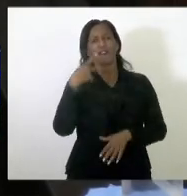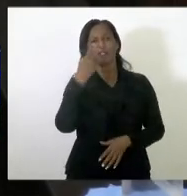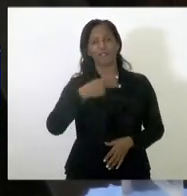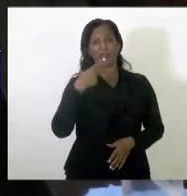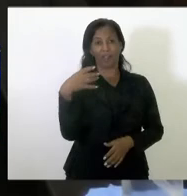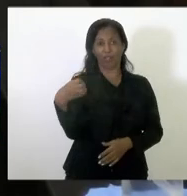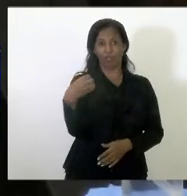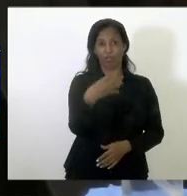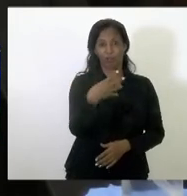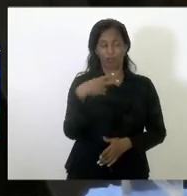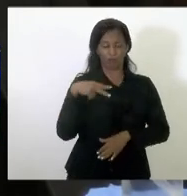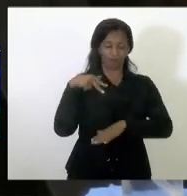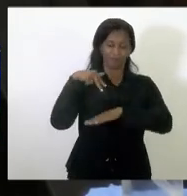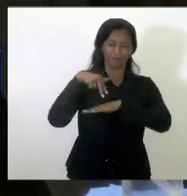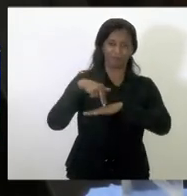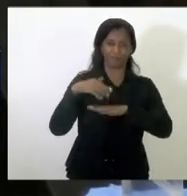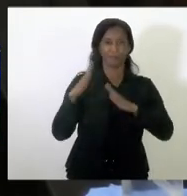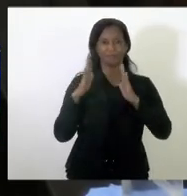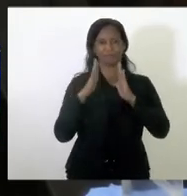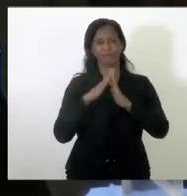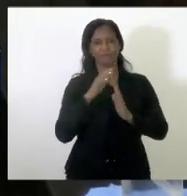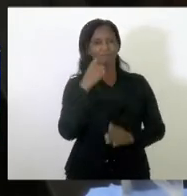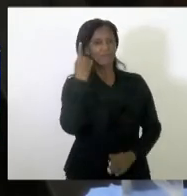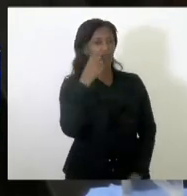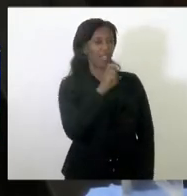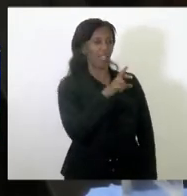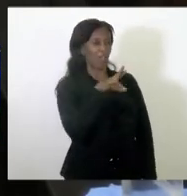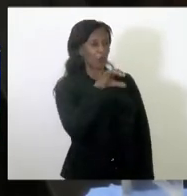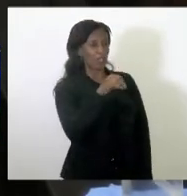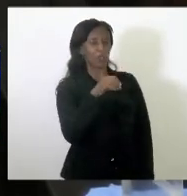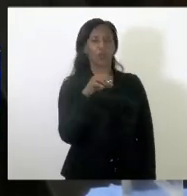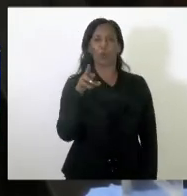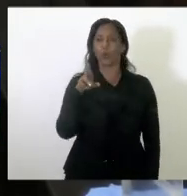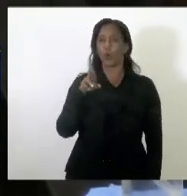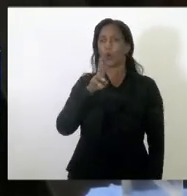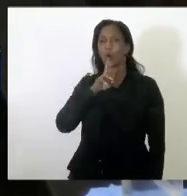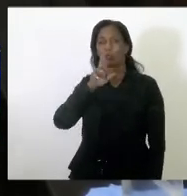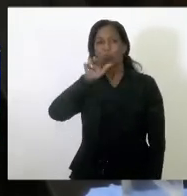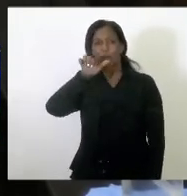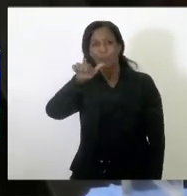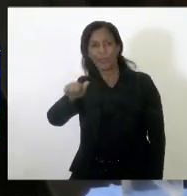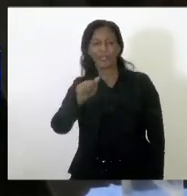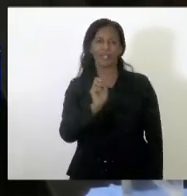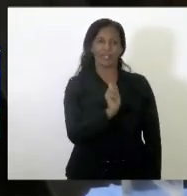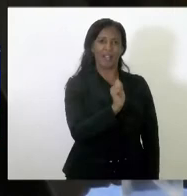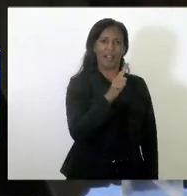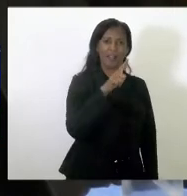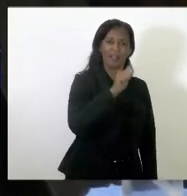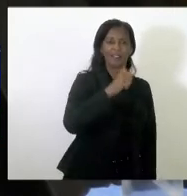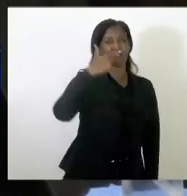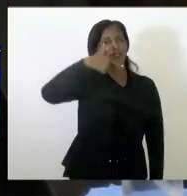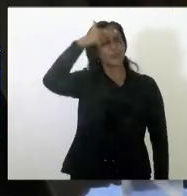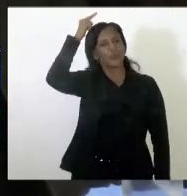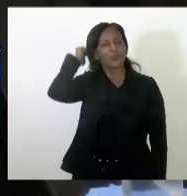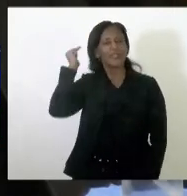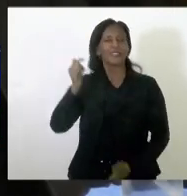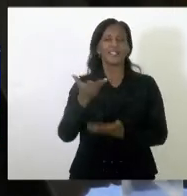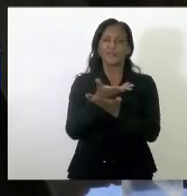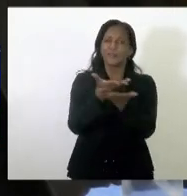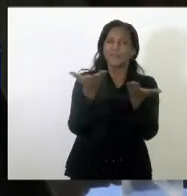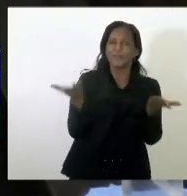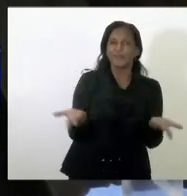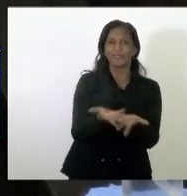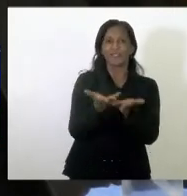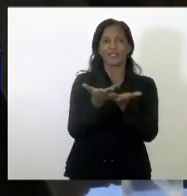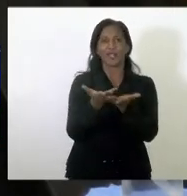neste novo plenário. Deputado Eurico Júnior, deputado Rodrigo Amorim, aqui presente, deputado Alan Passos, que acabou de intervir, deputado Luiz Paulo,